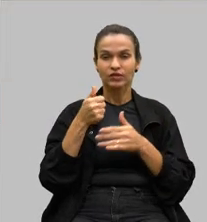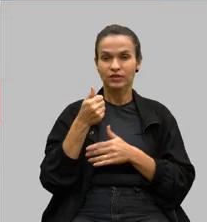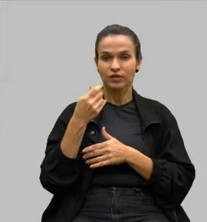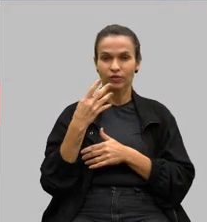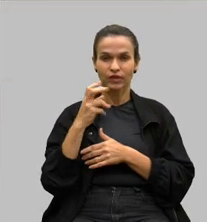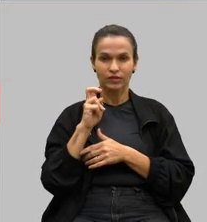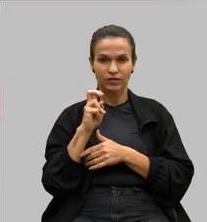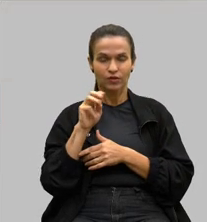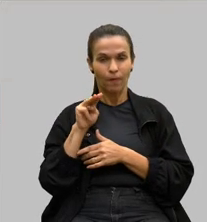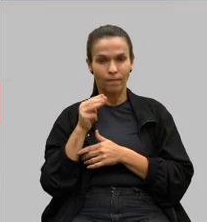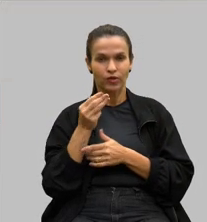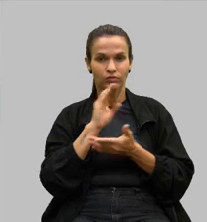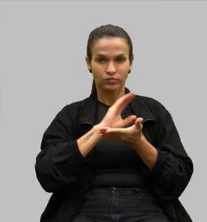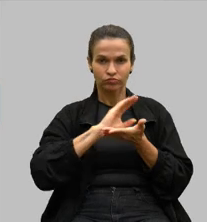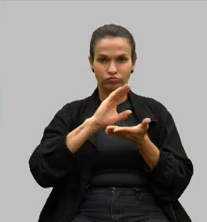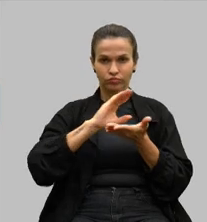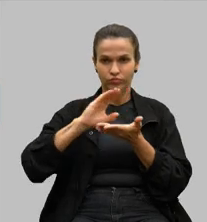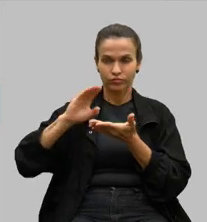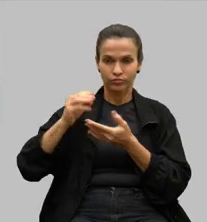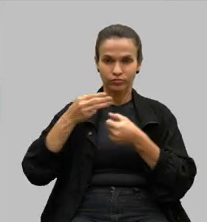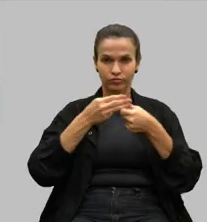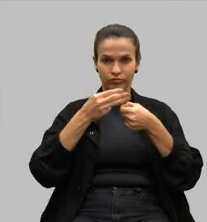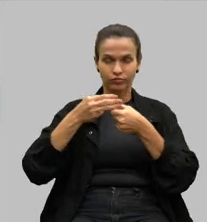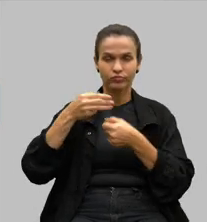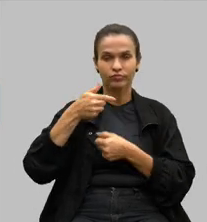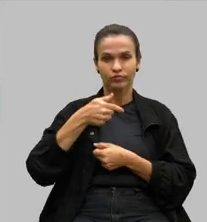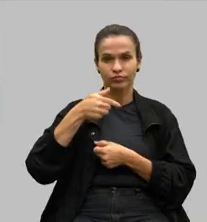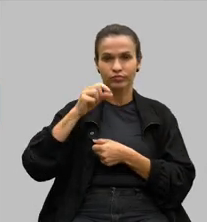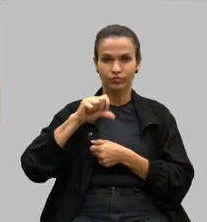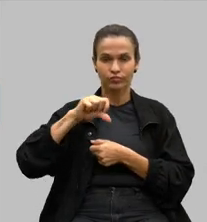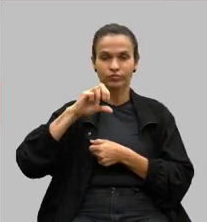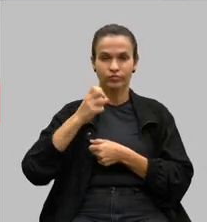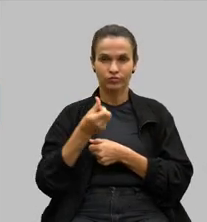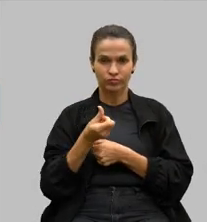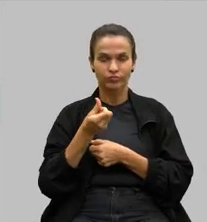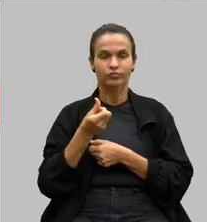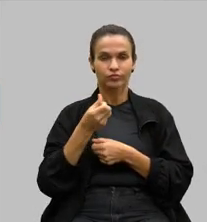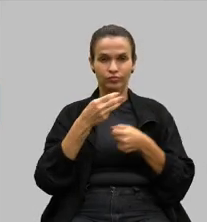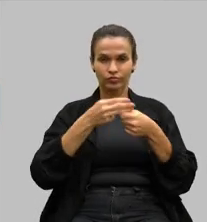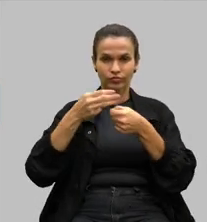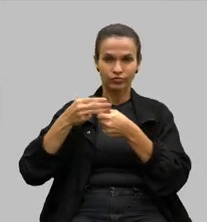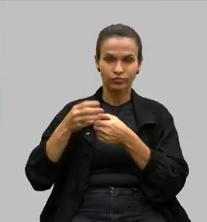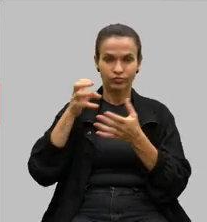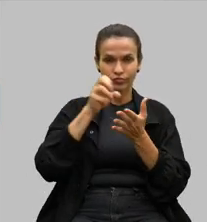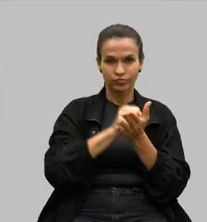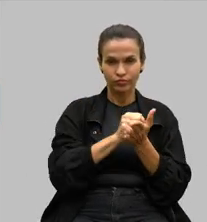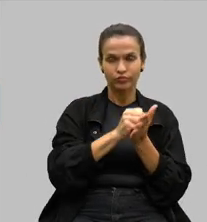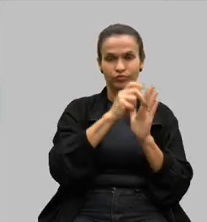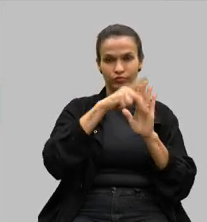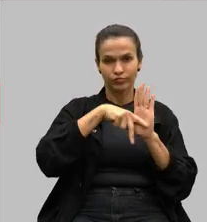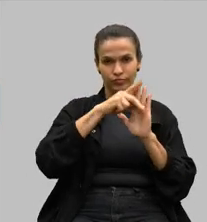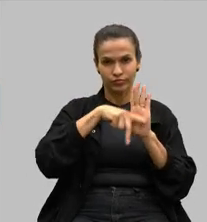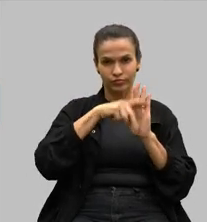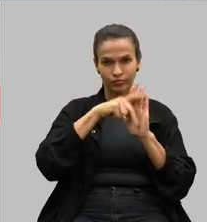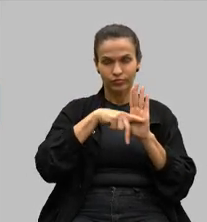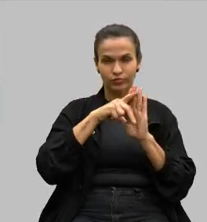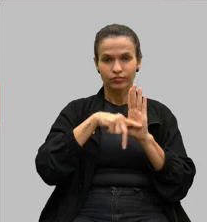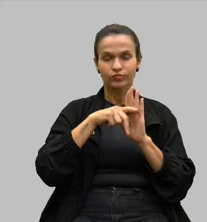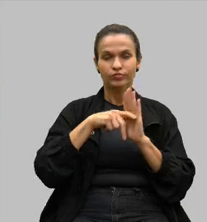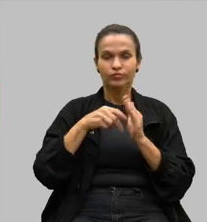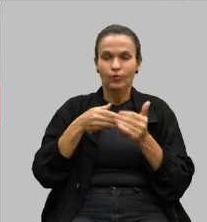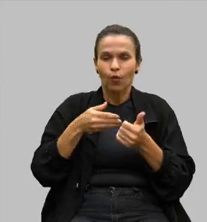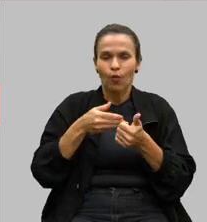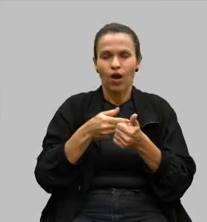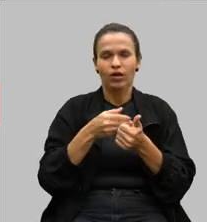milhões repassados aos municípios 796 municípios inscritos no programa eh eh quase chegando